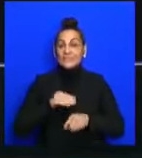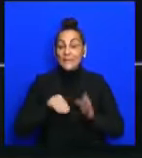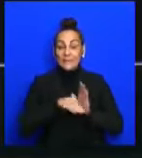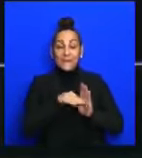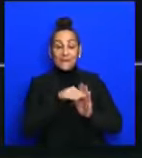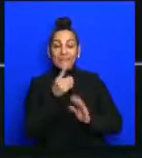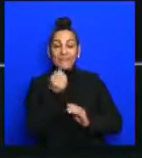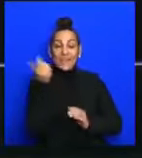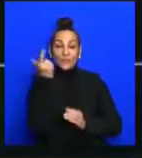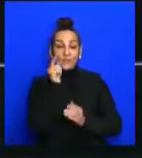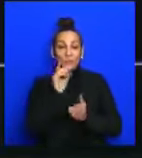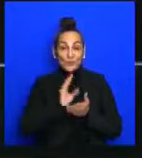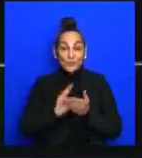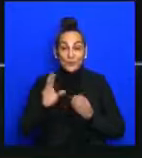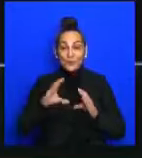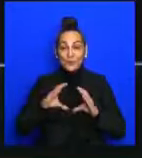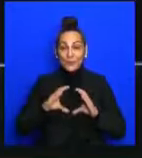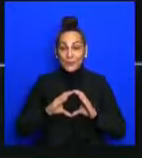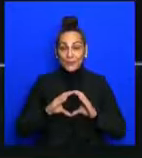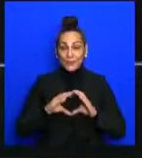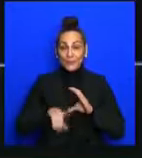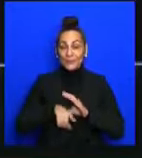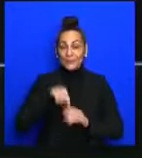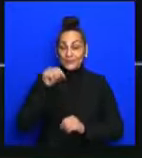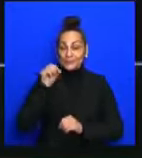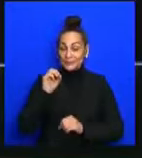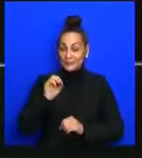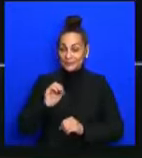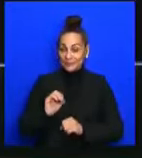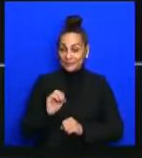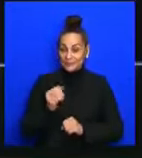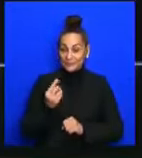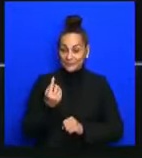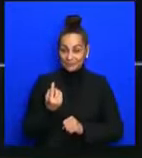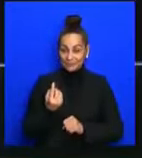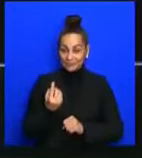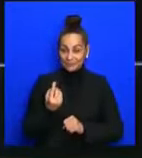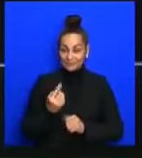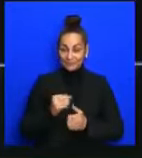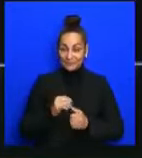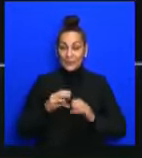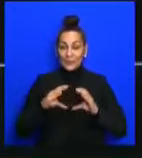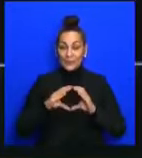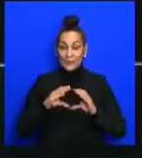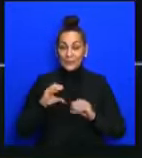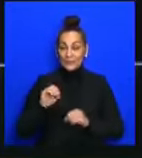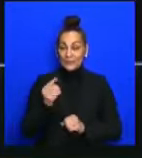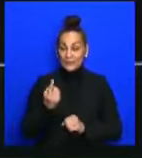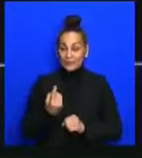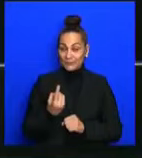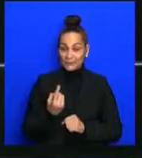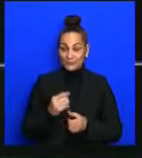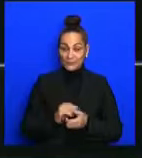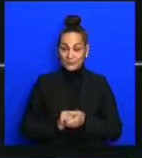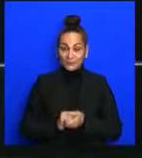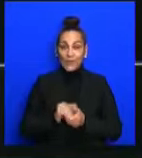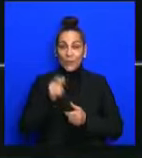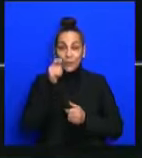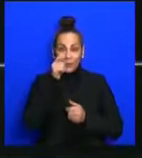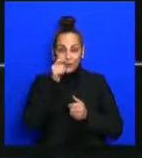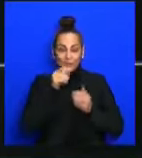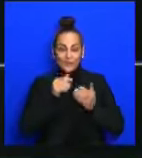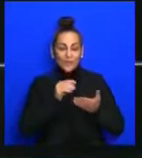10 faixas de premiação. Mais uma bola sorteada, 01, bola 01.